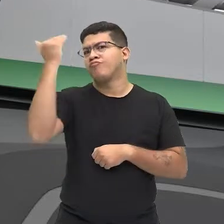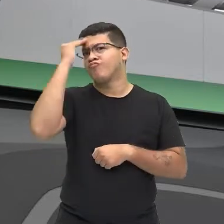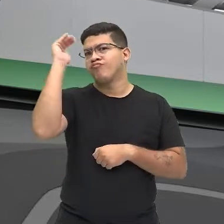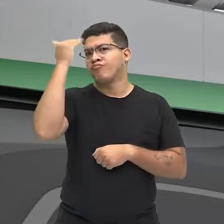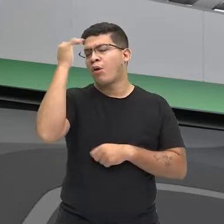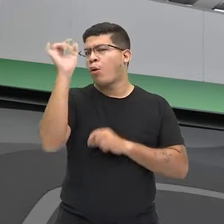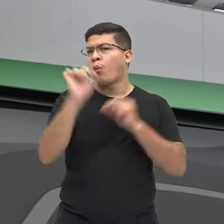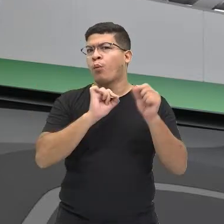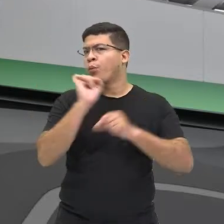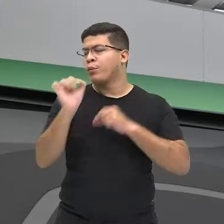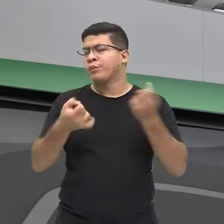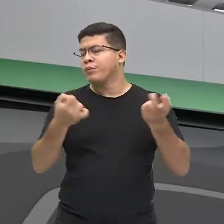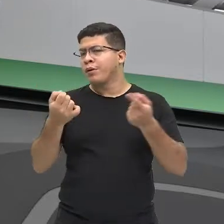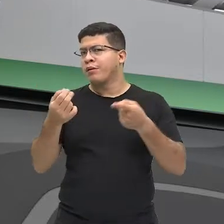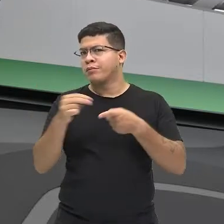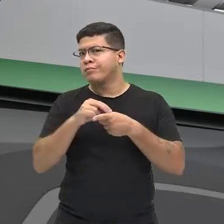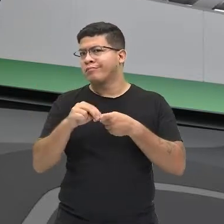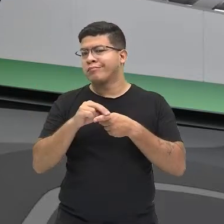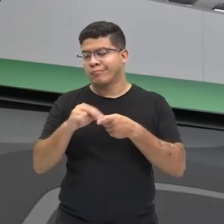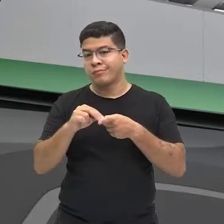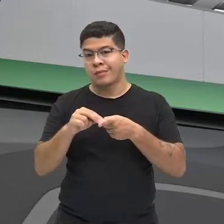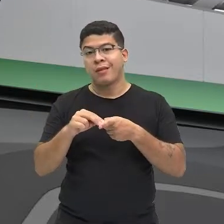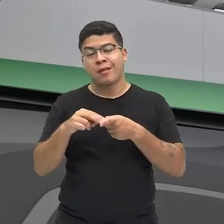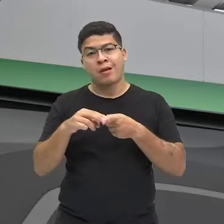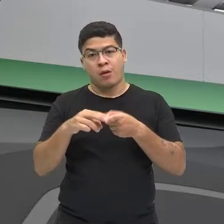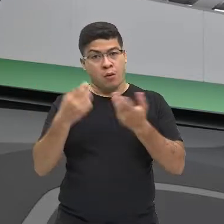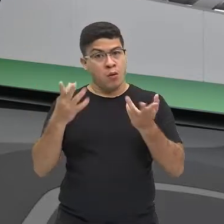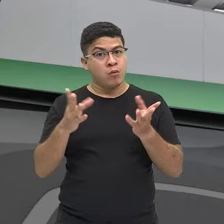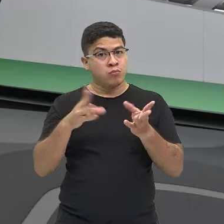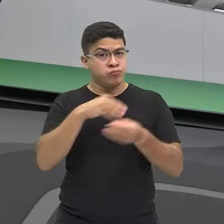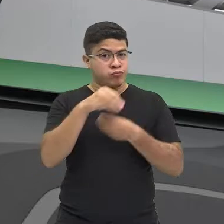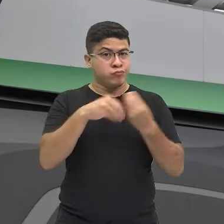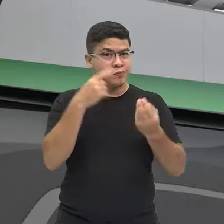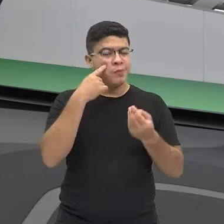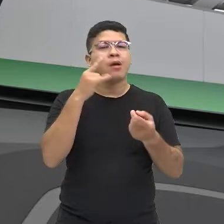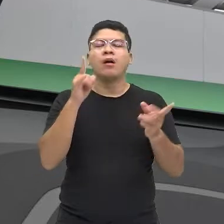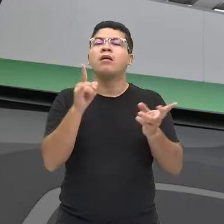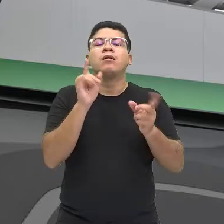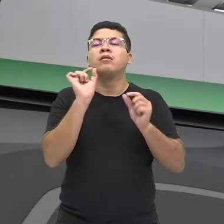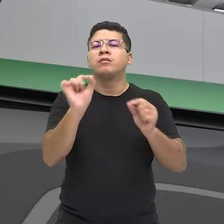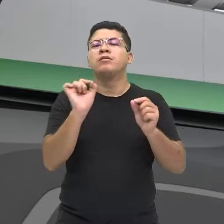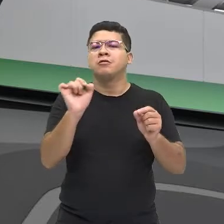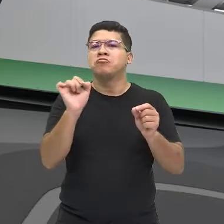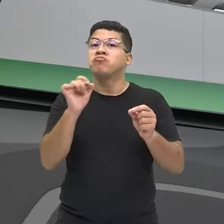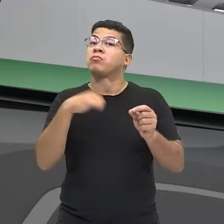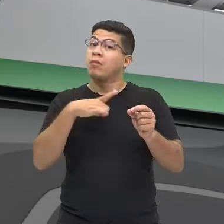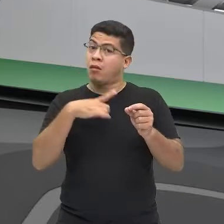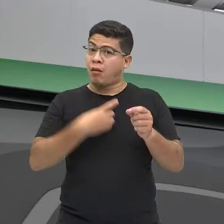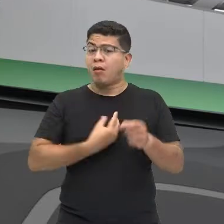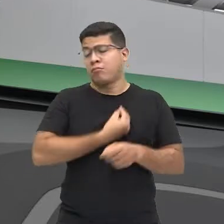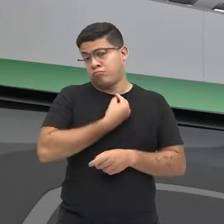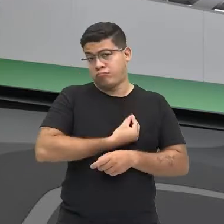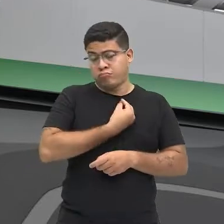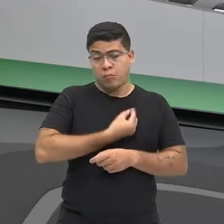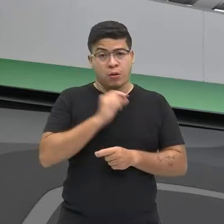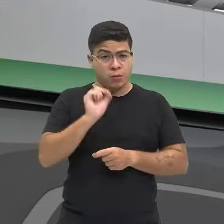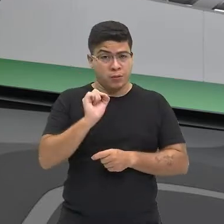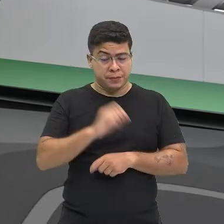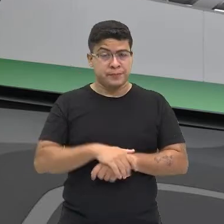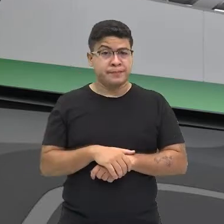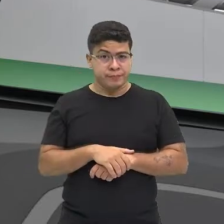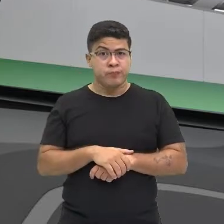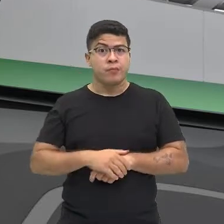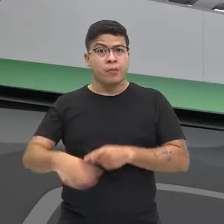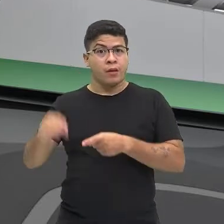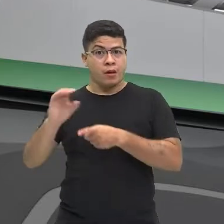funções nitrogenadas. São compostos orgânicos que apresentam, além de carbono e hidrogênio,